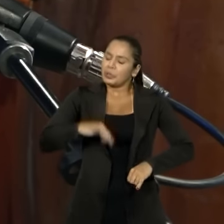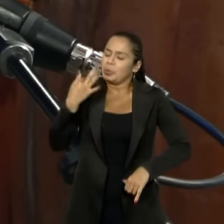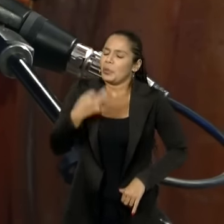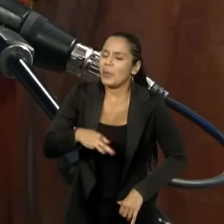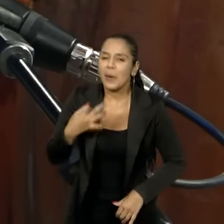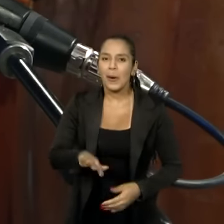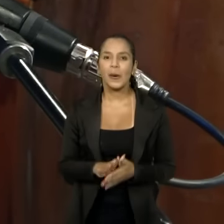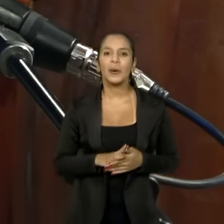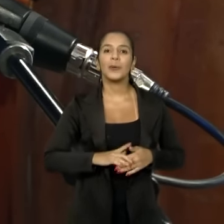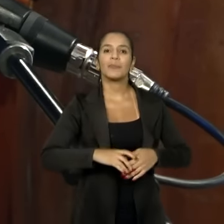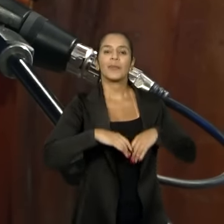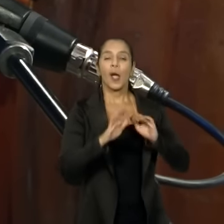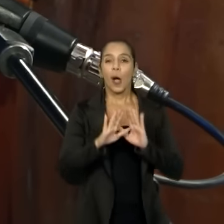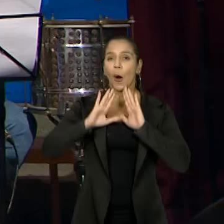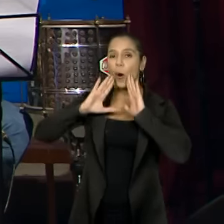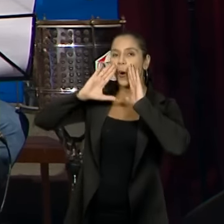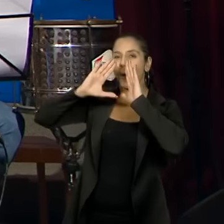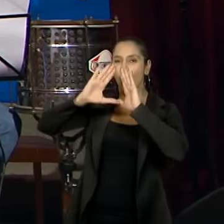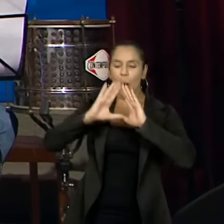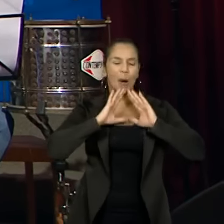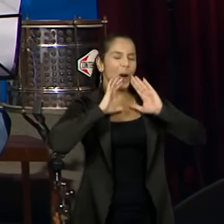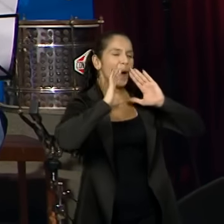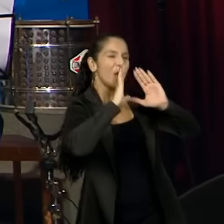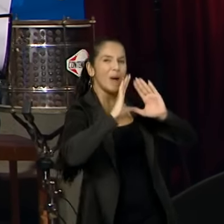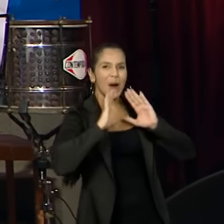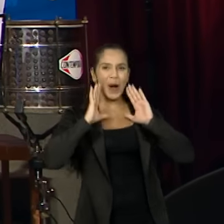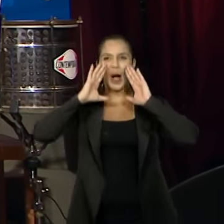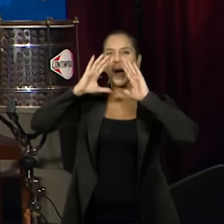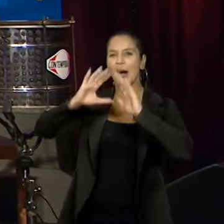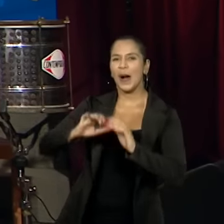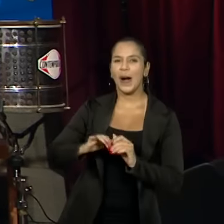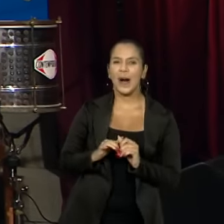de dor. Oh, oh, oh.